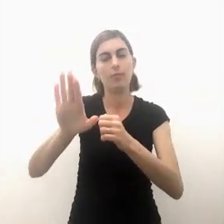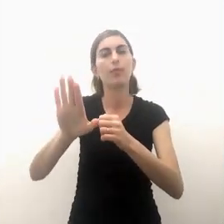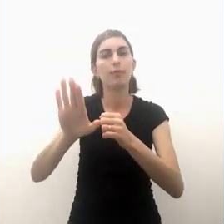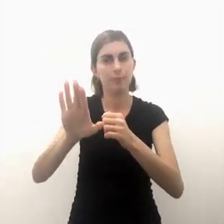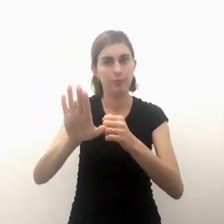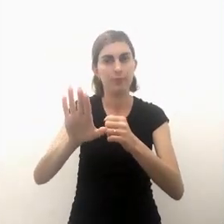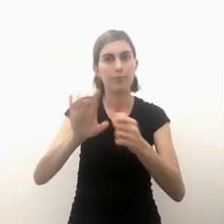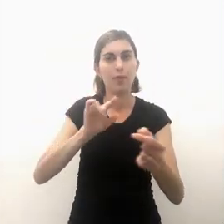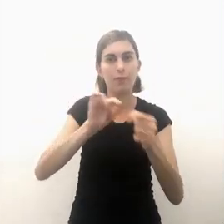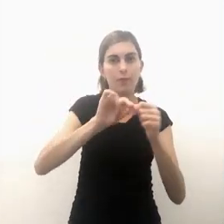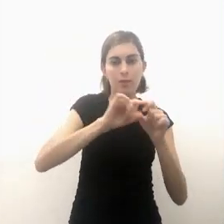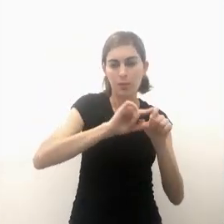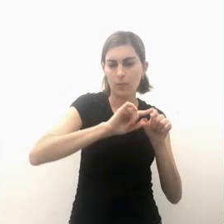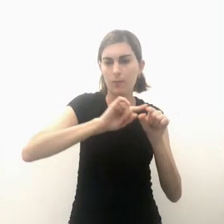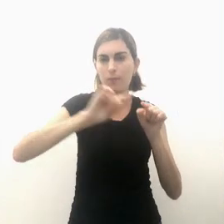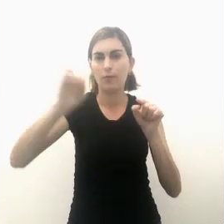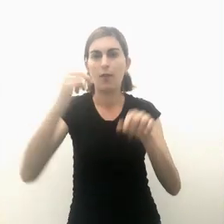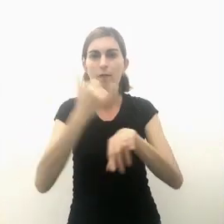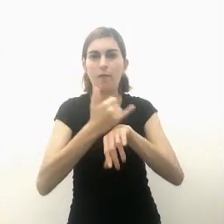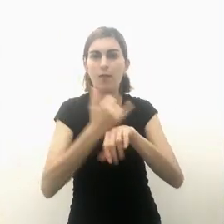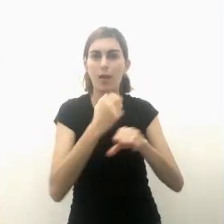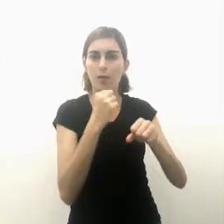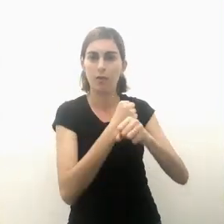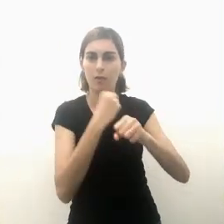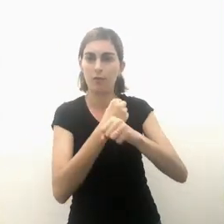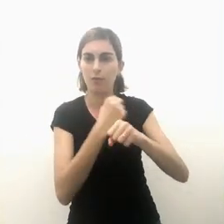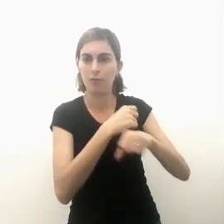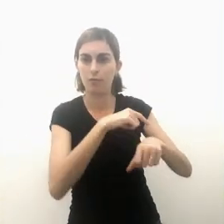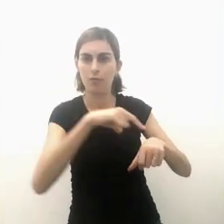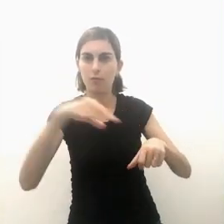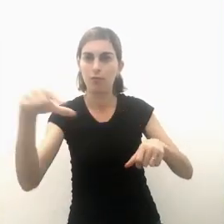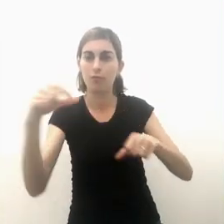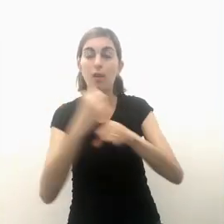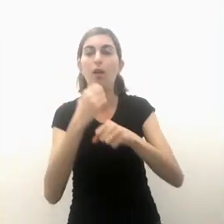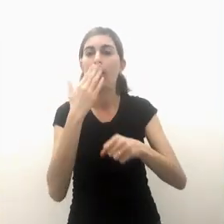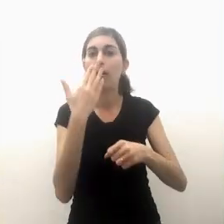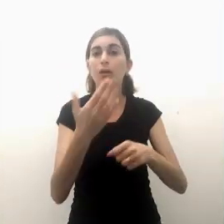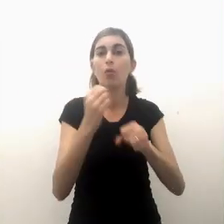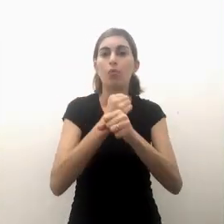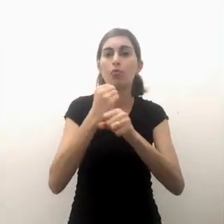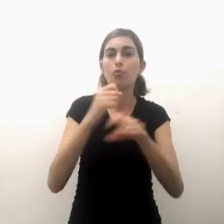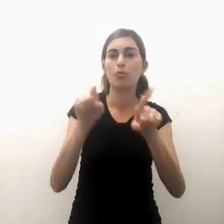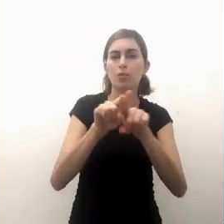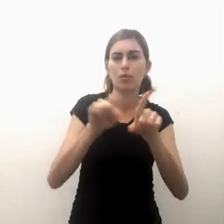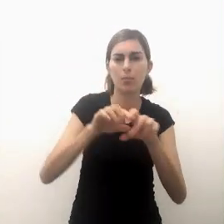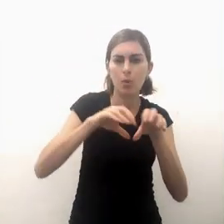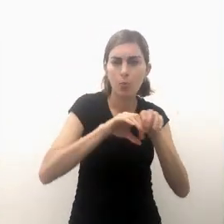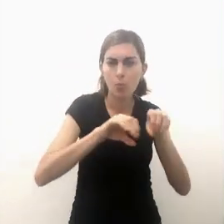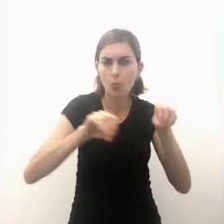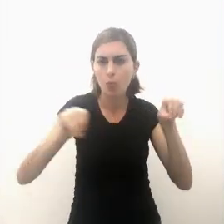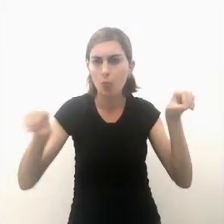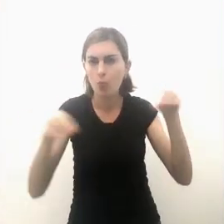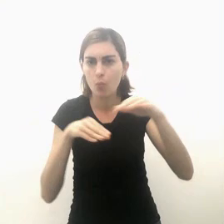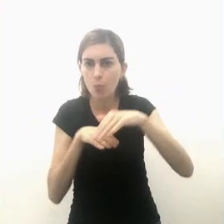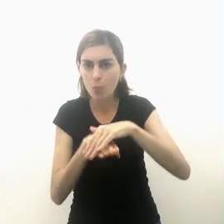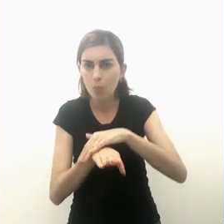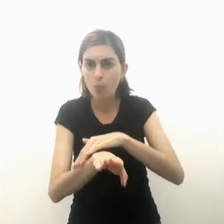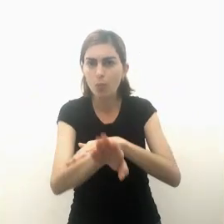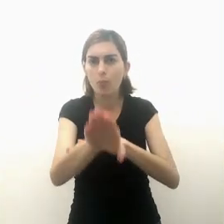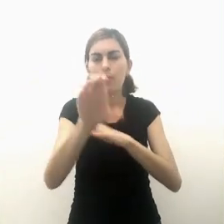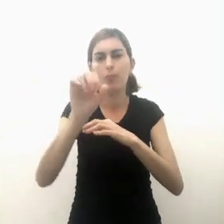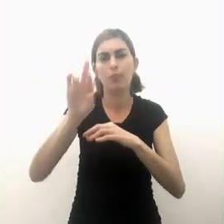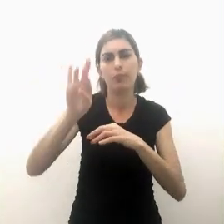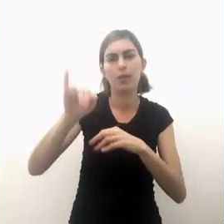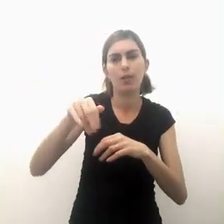ele pretende fazer uma estrada de ferro que ligue China e Europa, pretende também construir gasodutos que saiam da região do Oriente